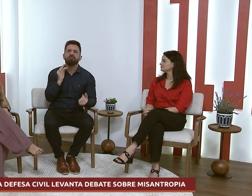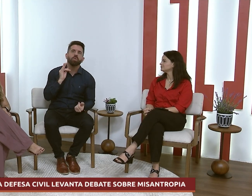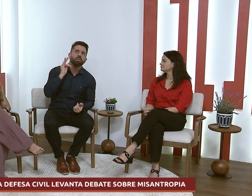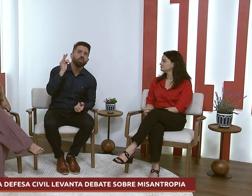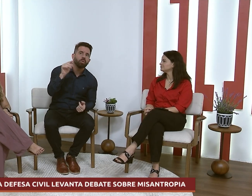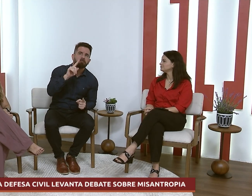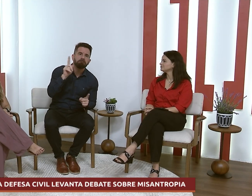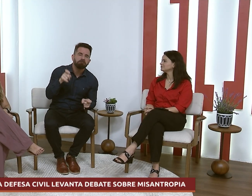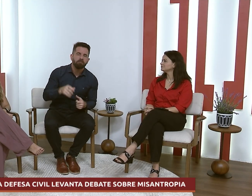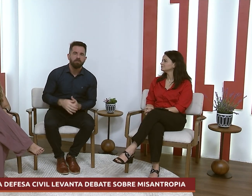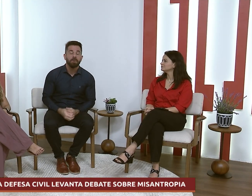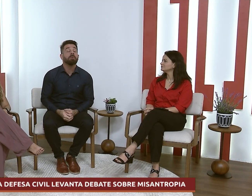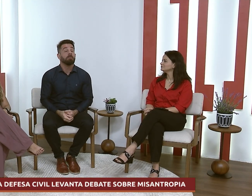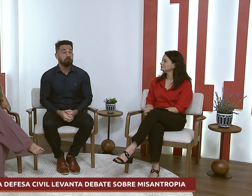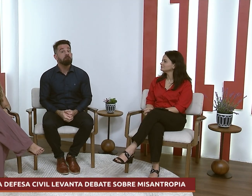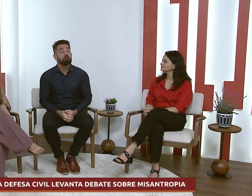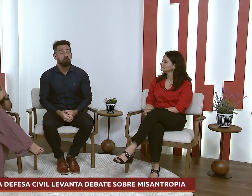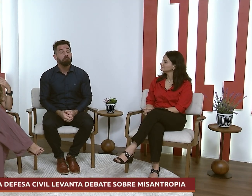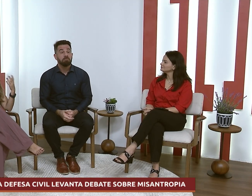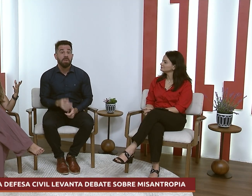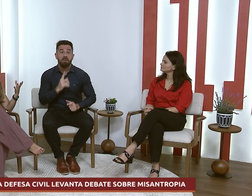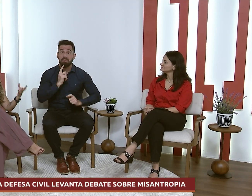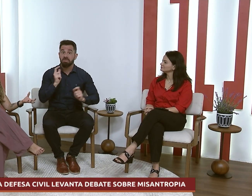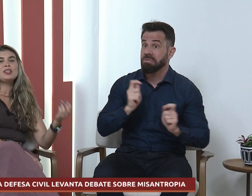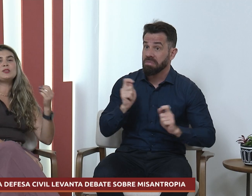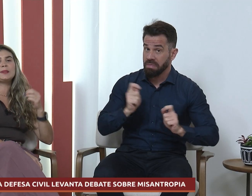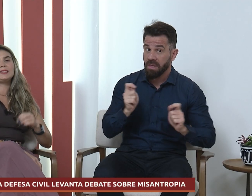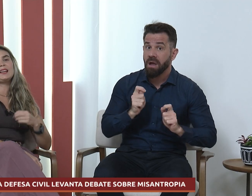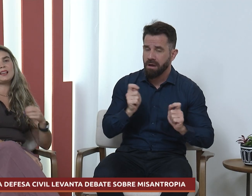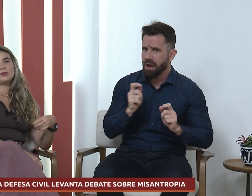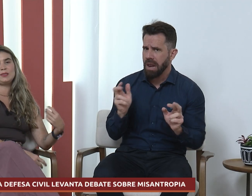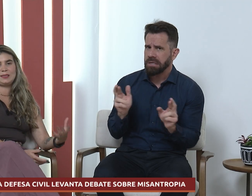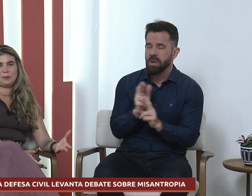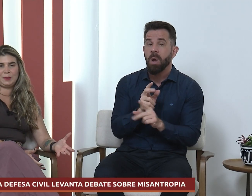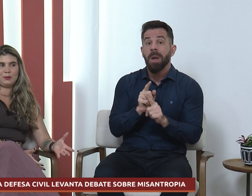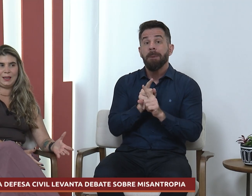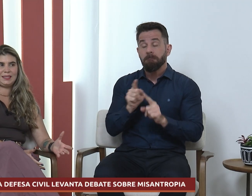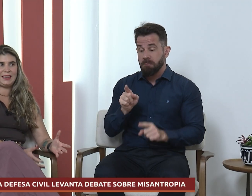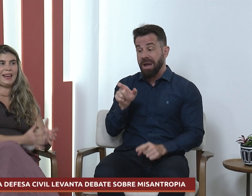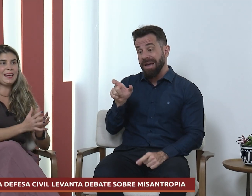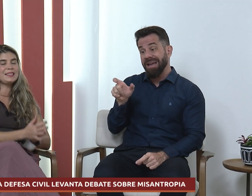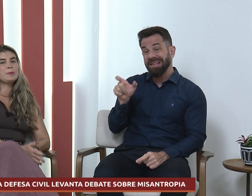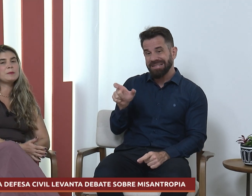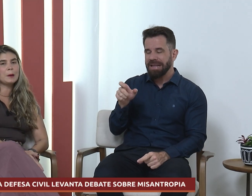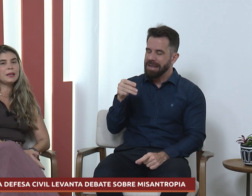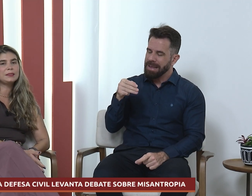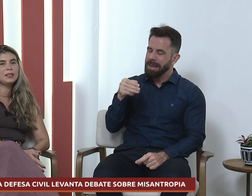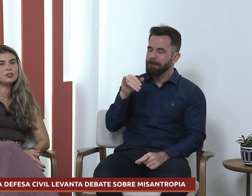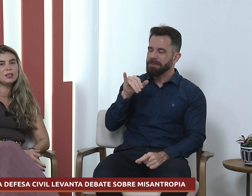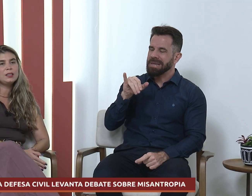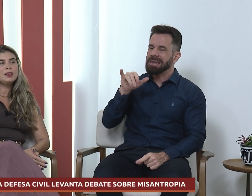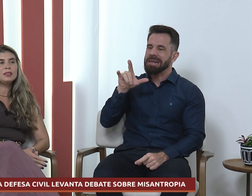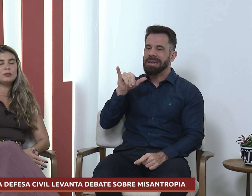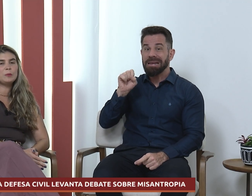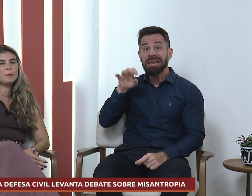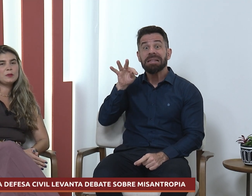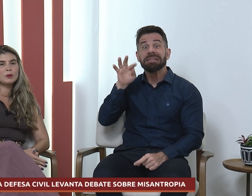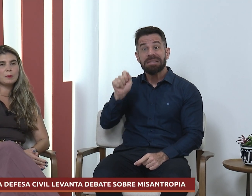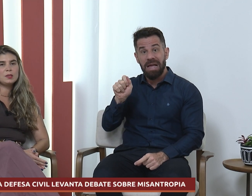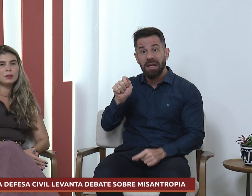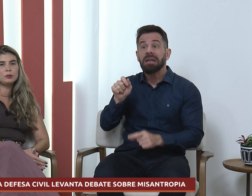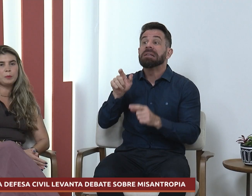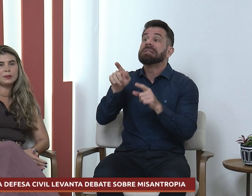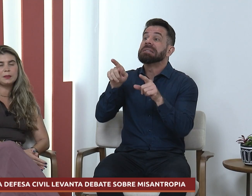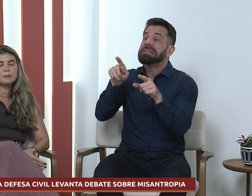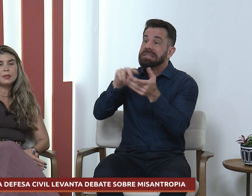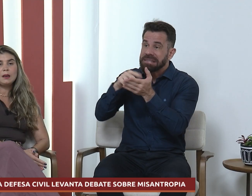se relacionar, mas normalmente o niilista, ele não deixa de manter relações interpessoais. Essa é a principal característica de uma pessoa que